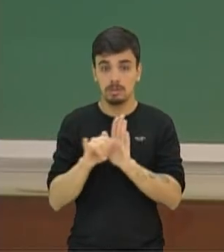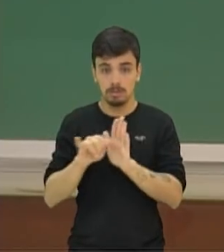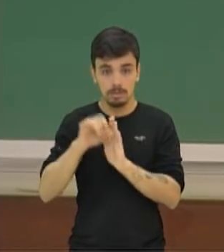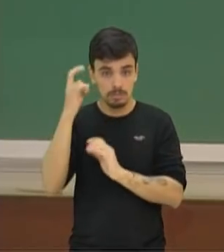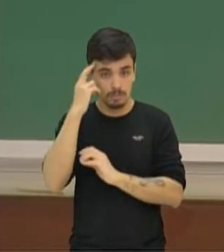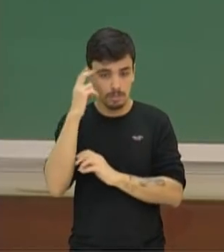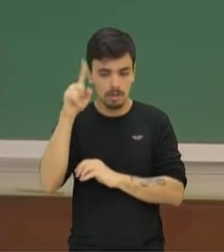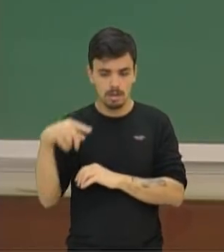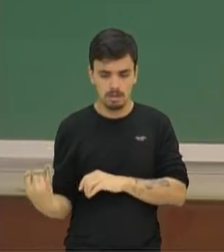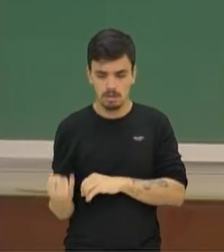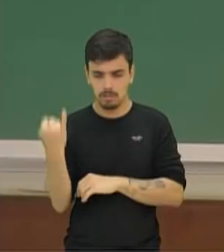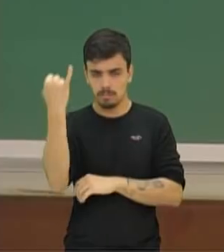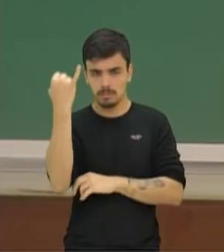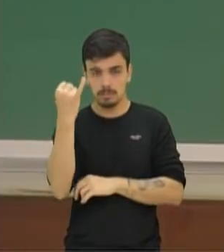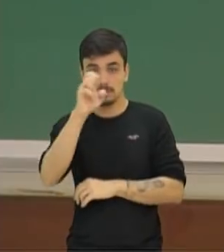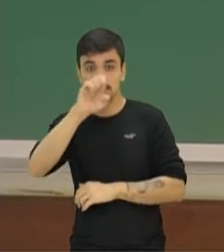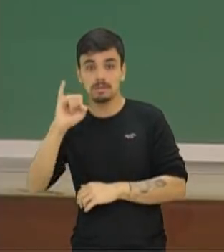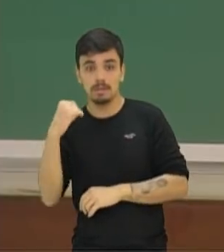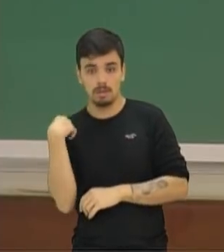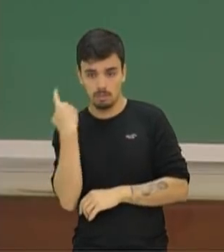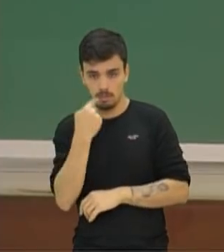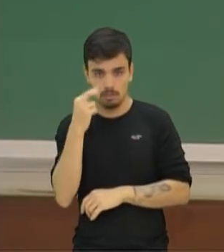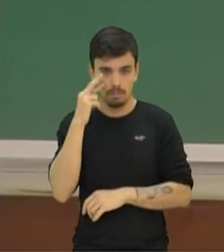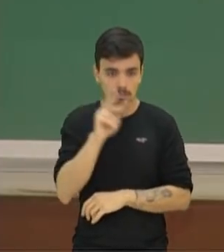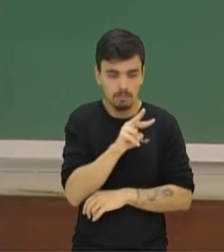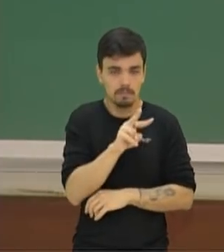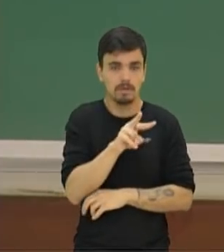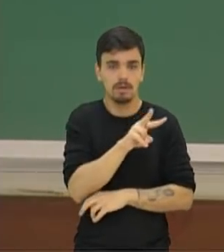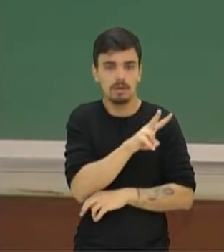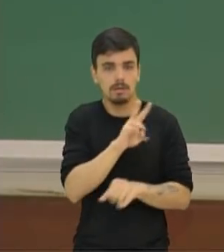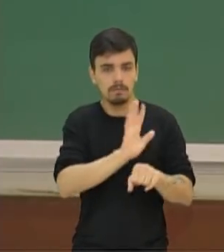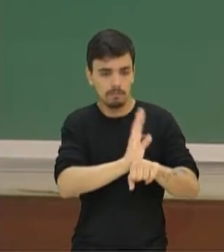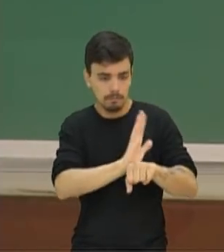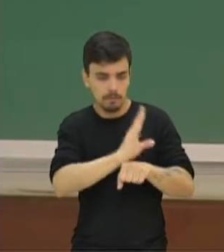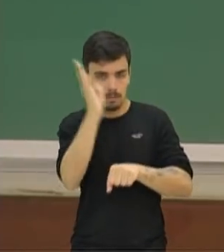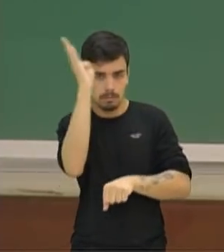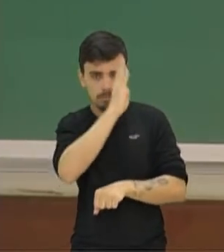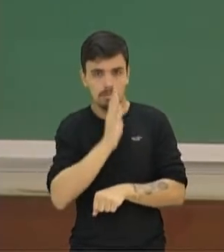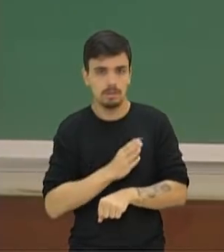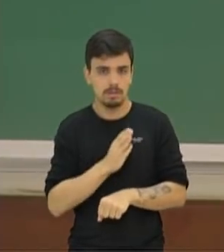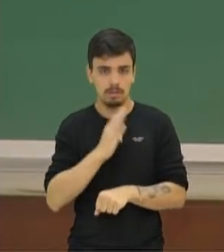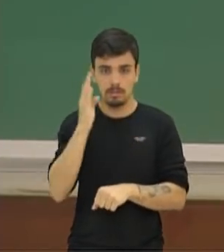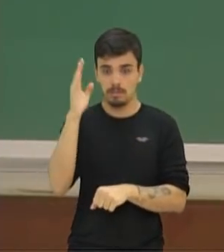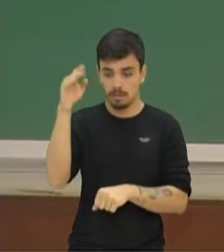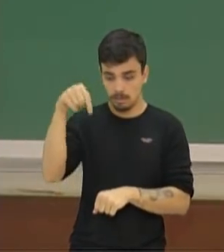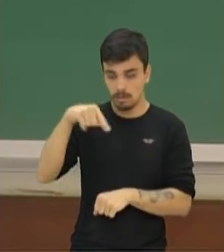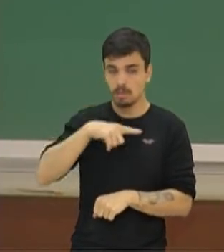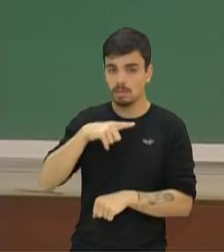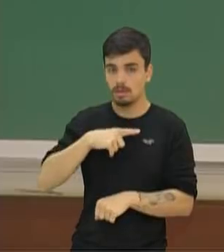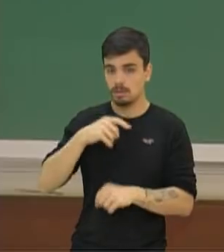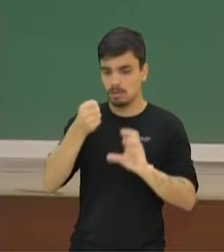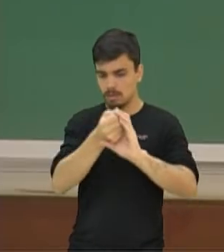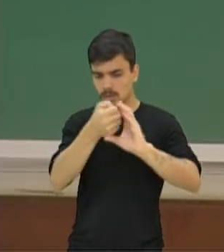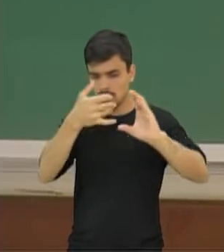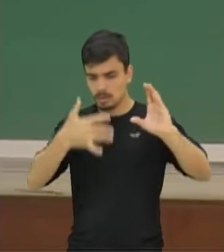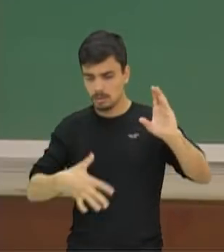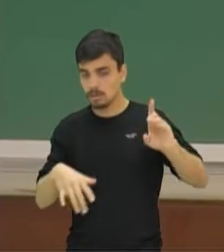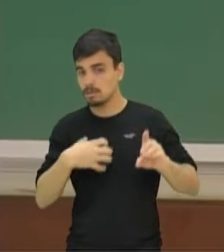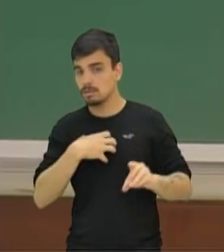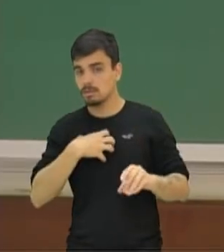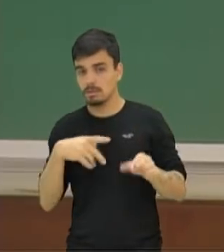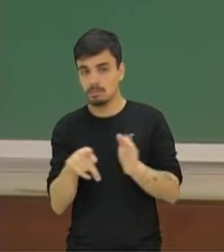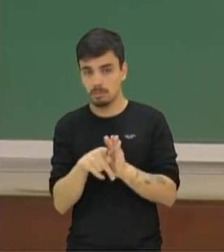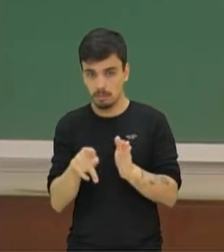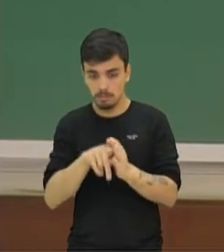né? Se nós assistirmos um filme brasileiro, vai ter o jeito, as características do nosso povo no nosso filme,